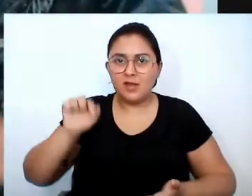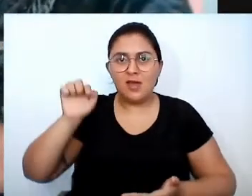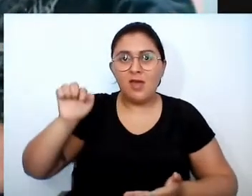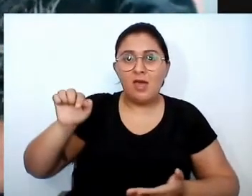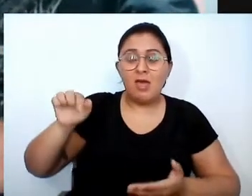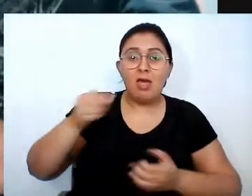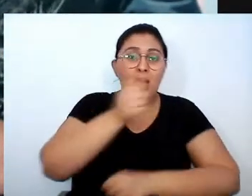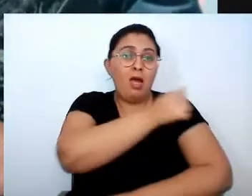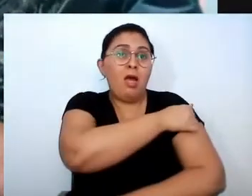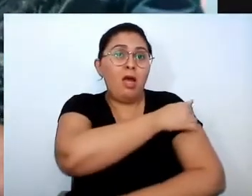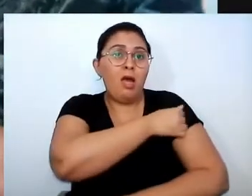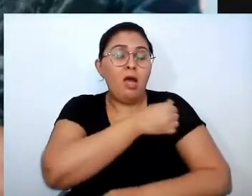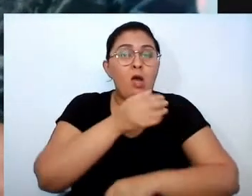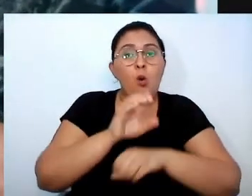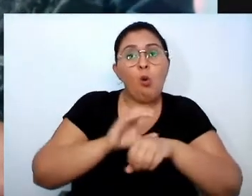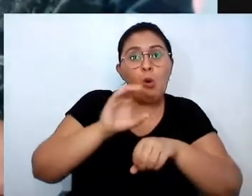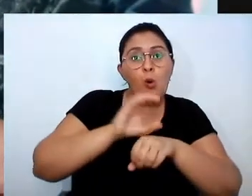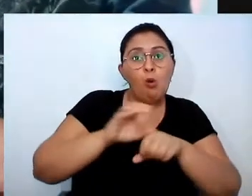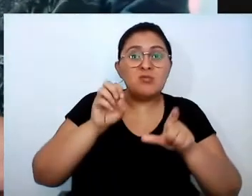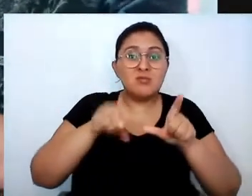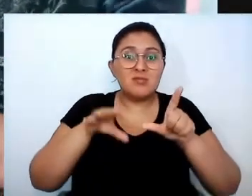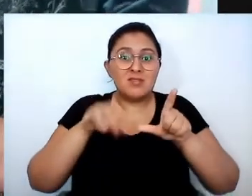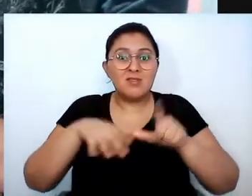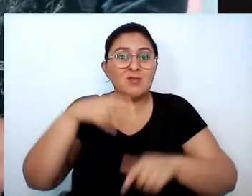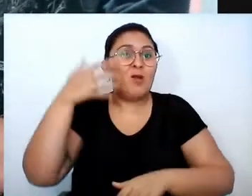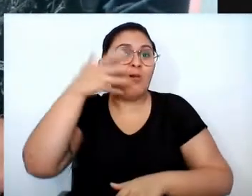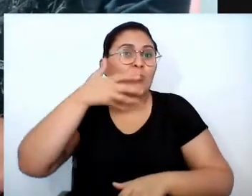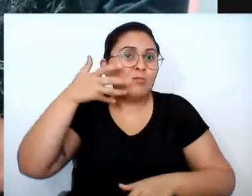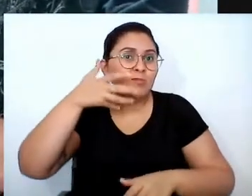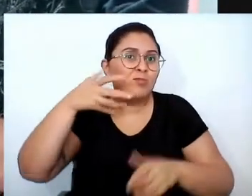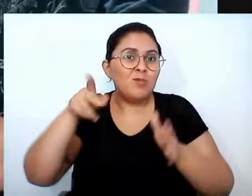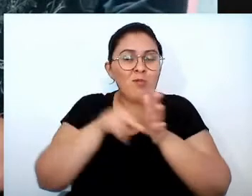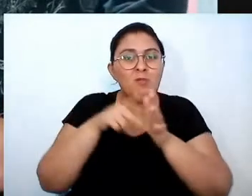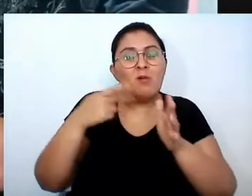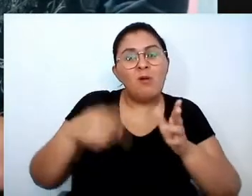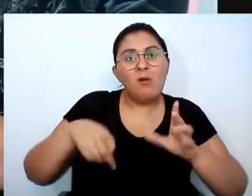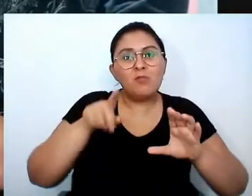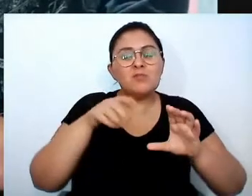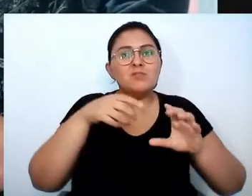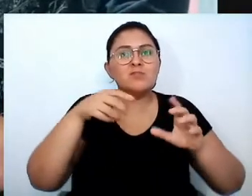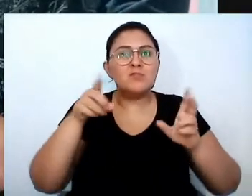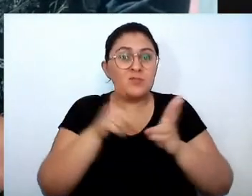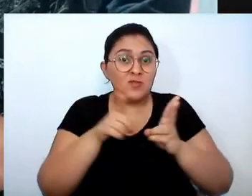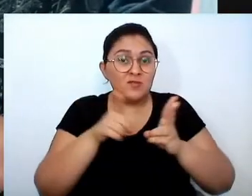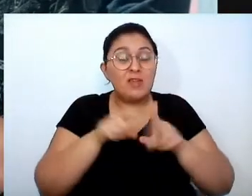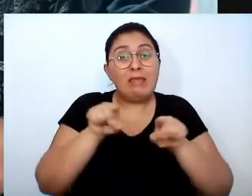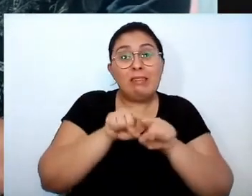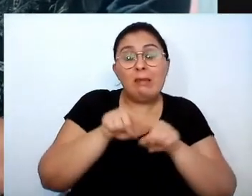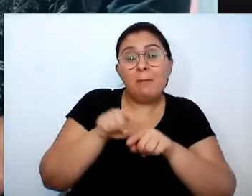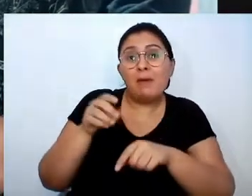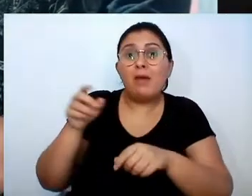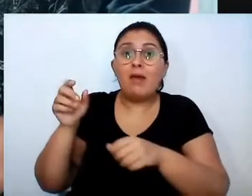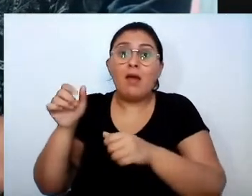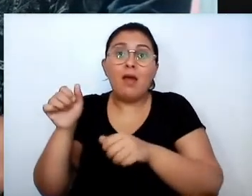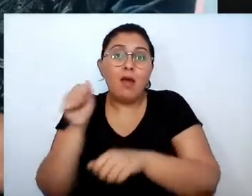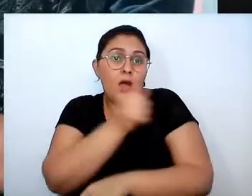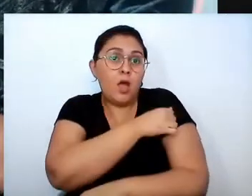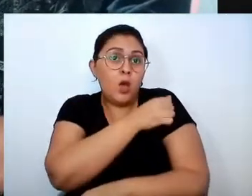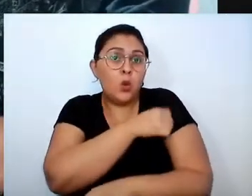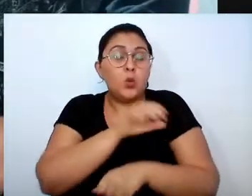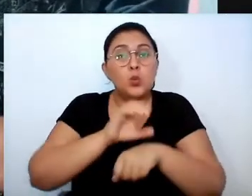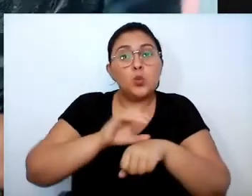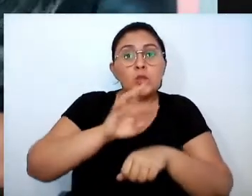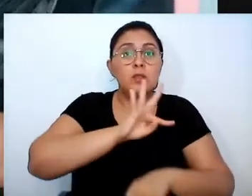da licenciatura em música, né, lá da Escola de Música da UFRN, e também aluno do curso técnico em violão